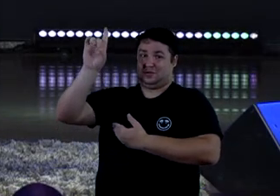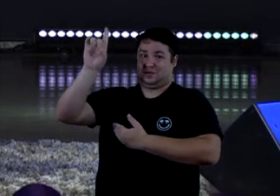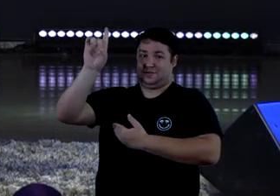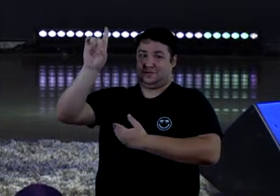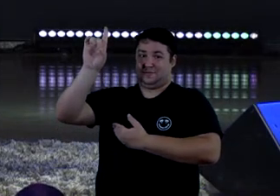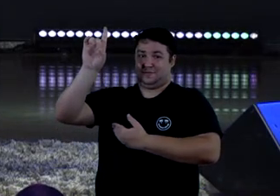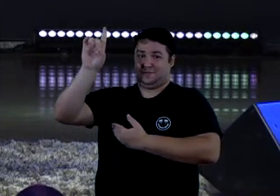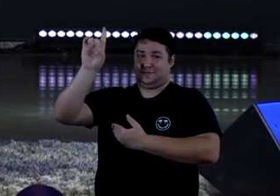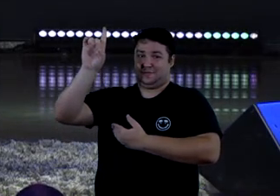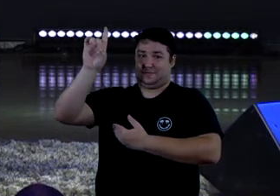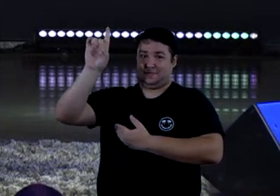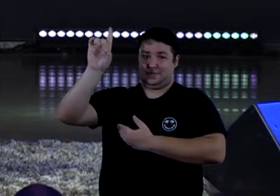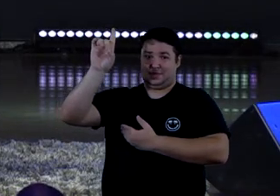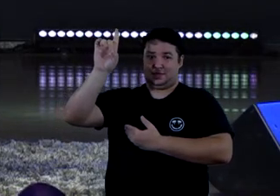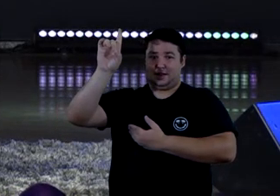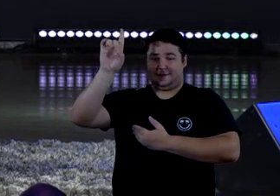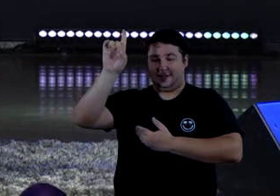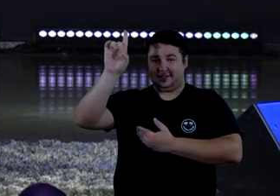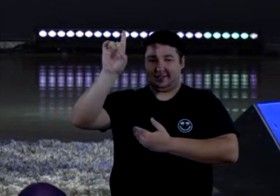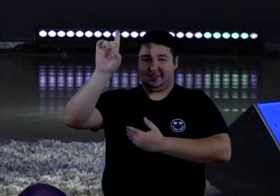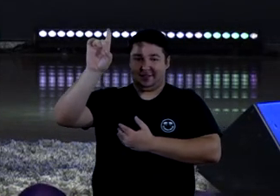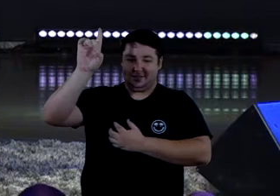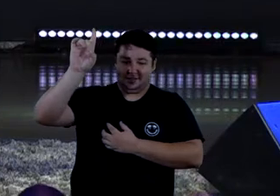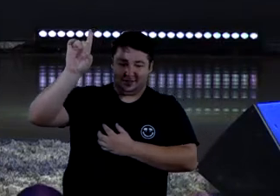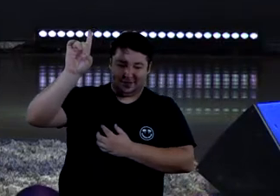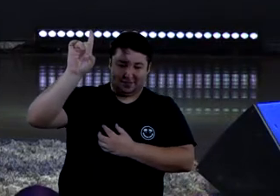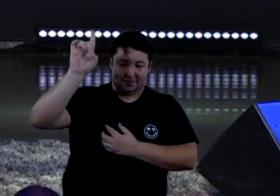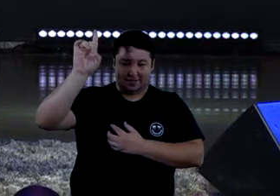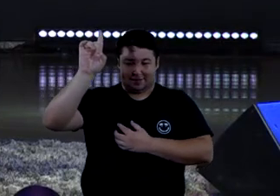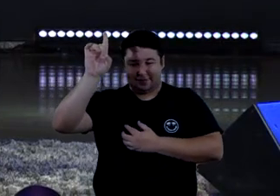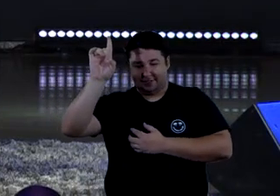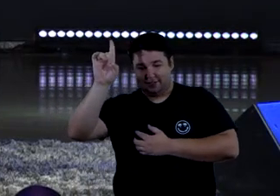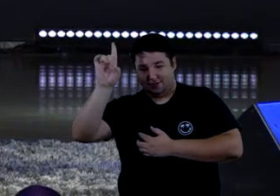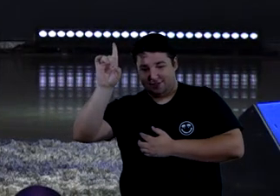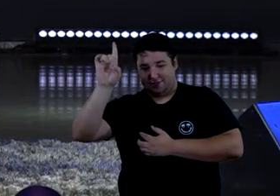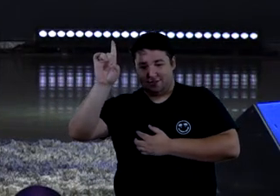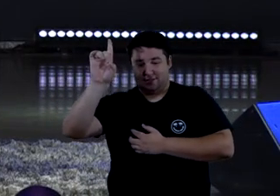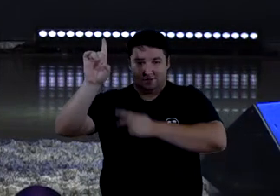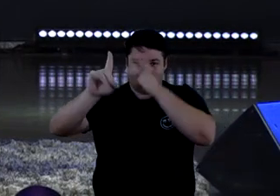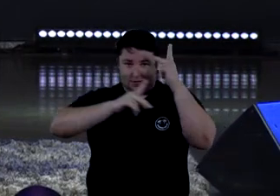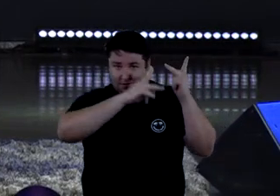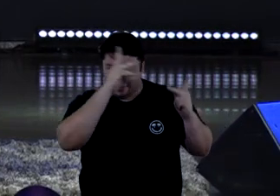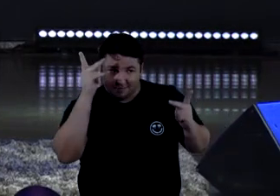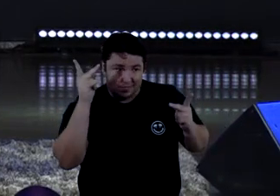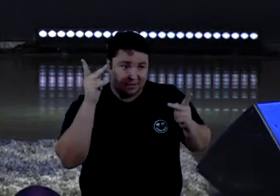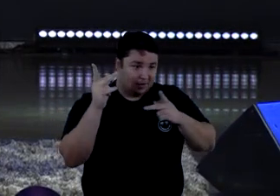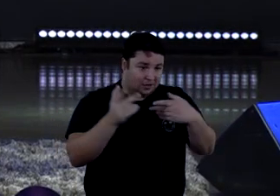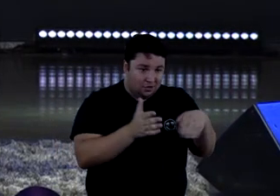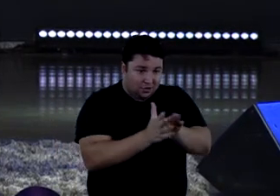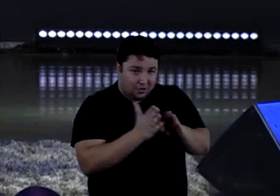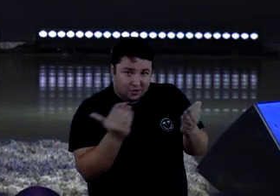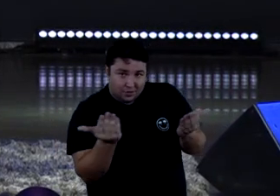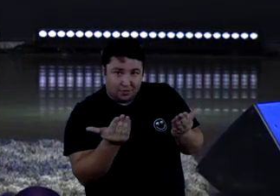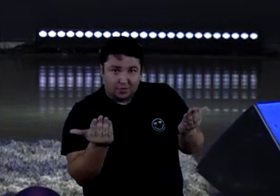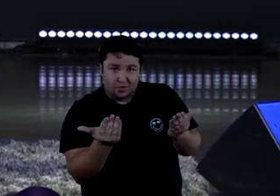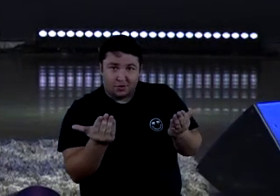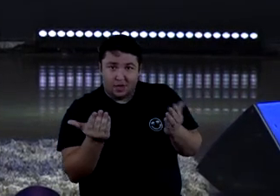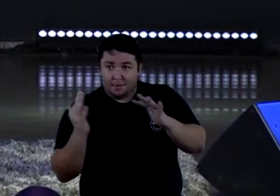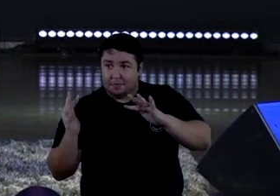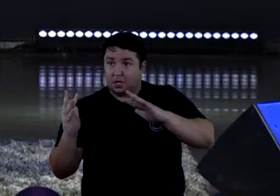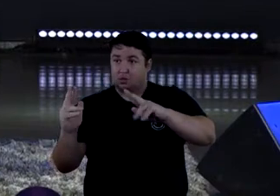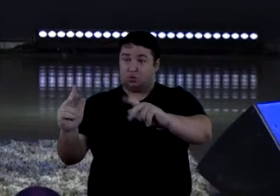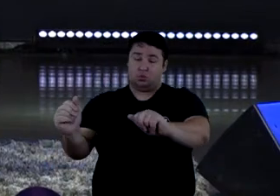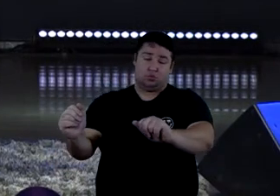Essa palavra fala muito ao meu coração. Essa não é uma palavra para pessoas que estão chegando hoje. Essa é uma palavra para